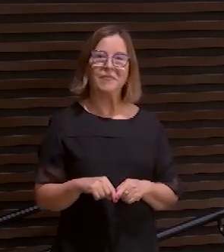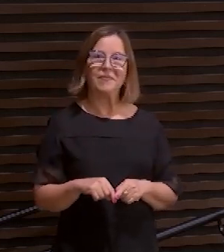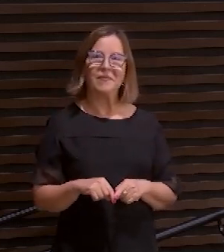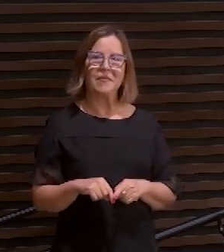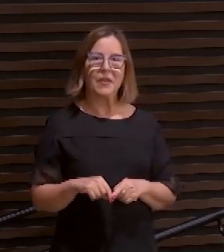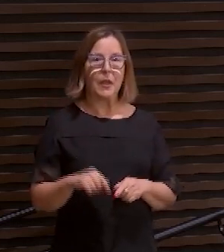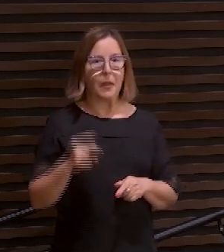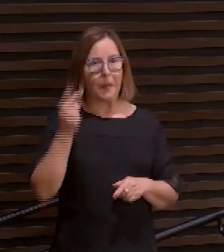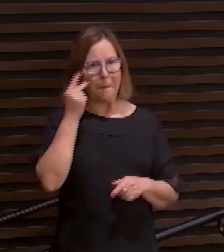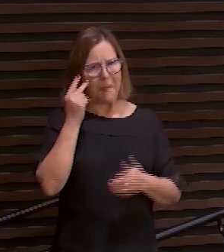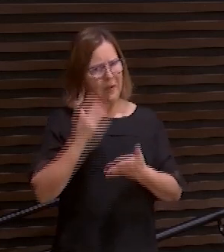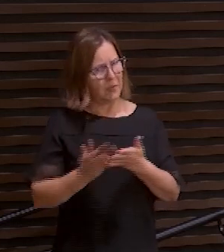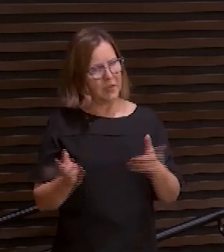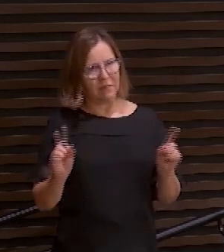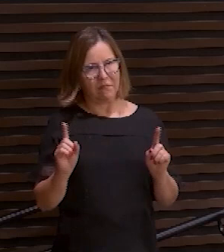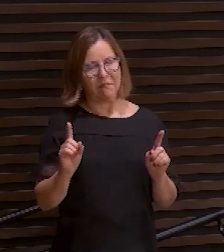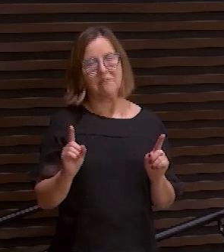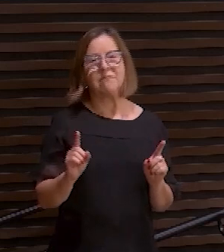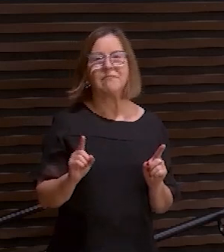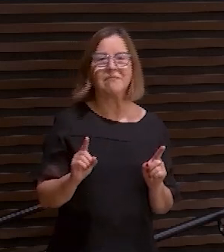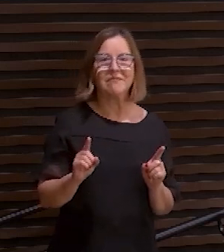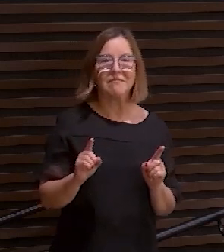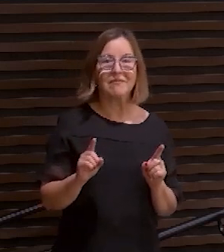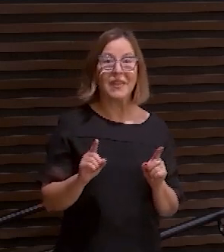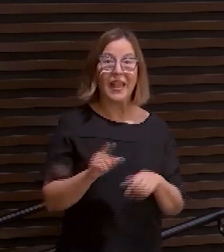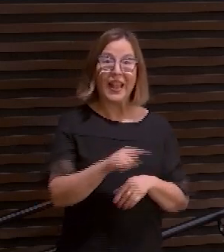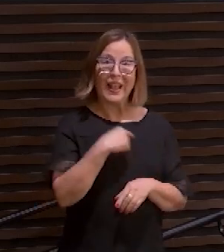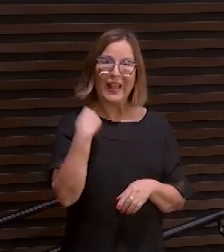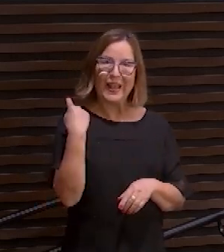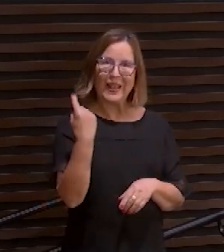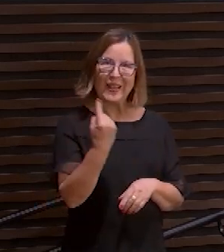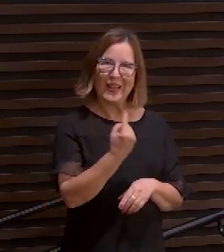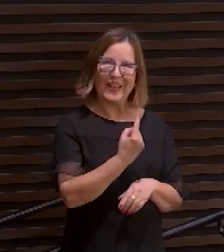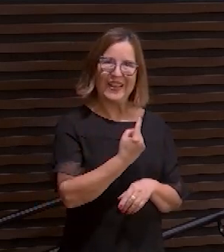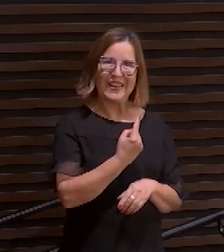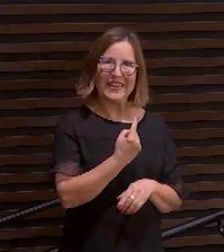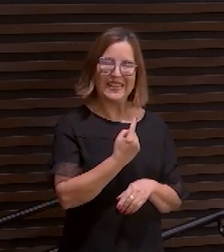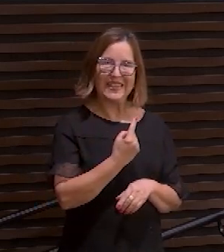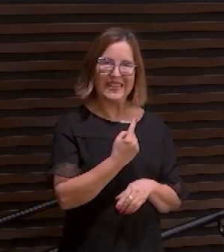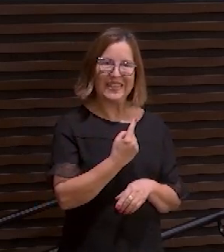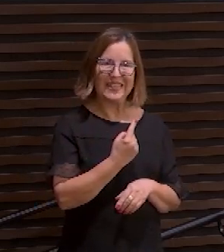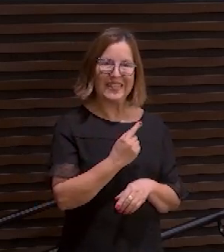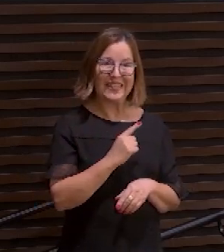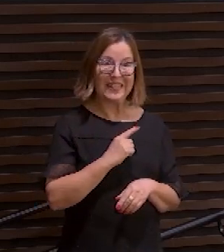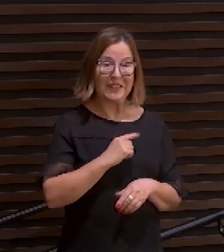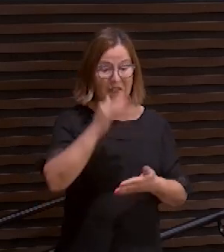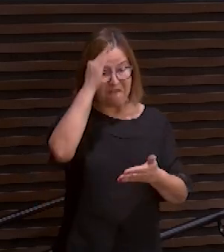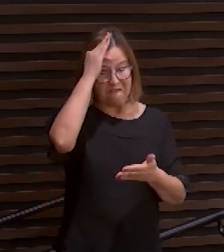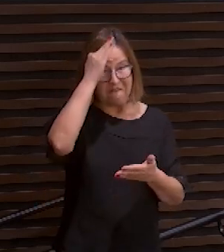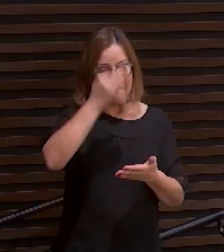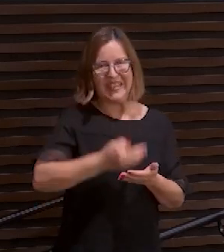para a perdição. Somos, entretanto, da fé